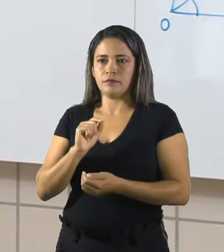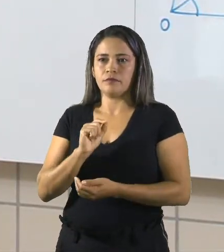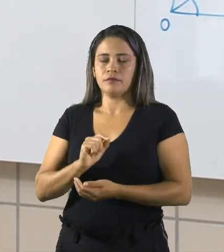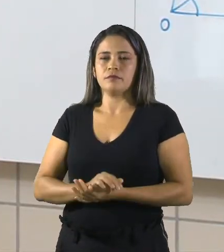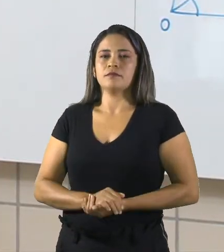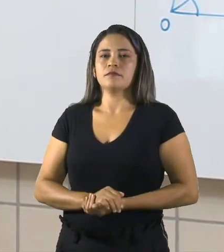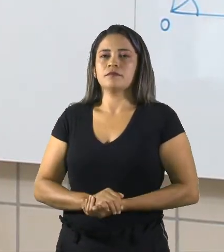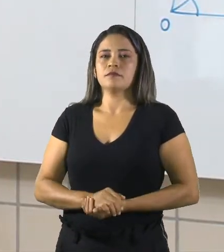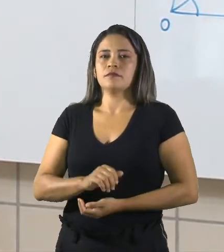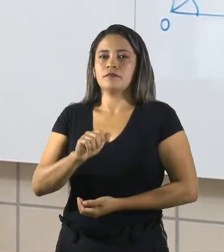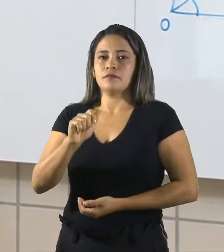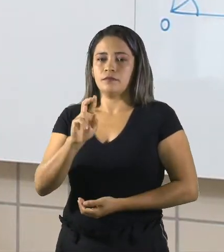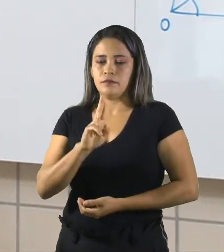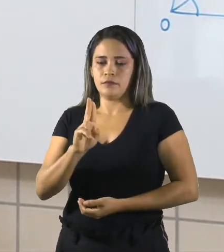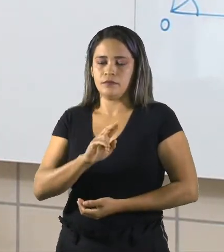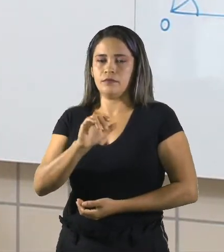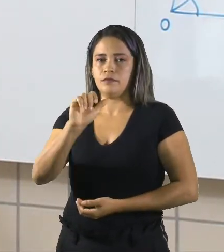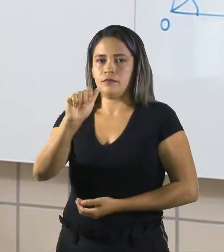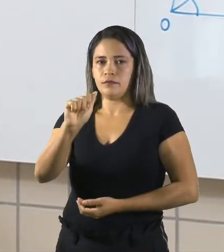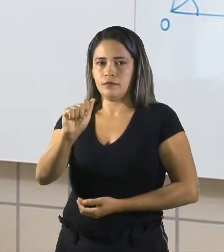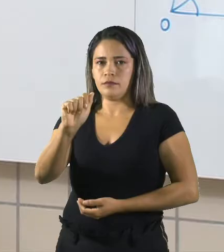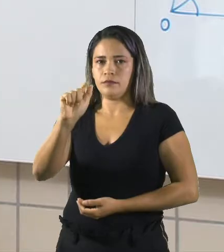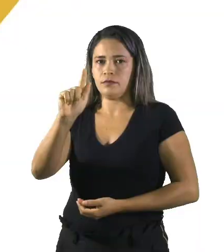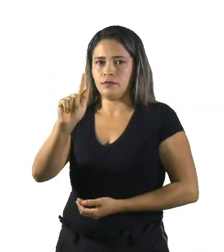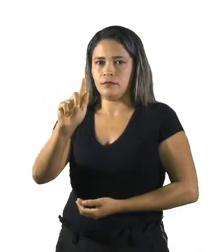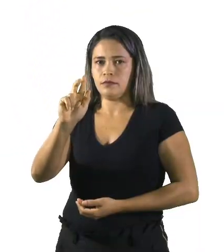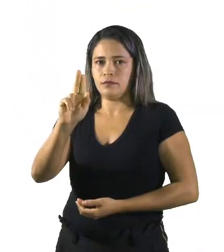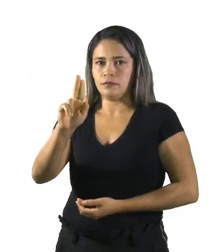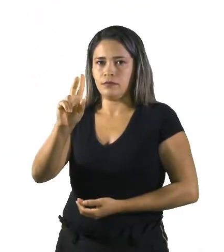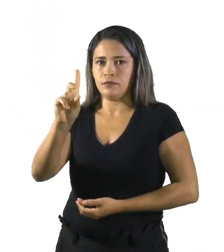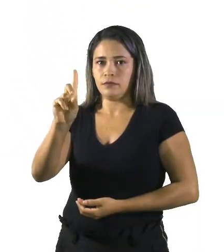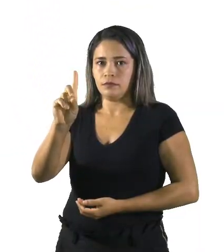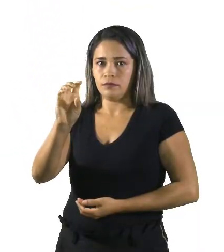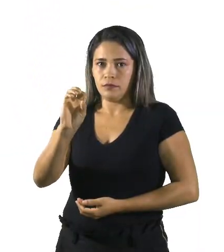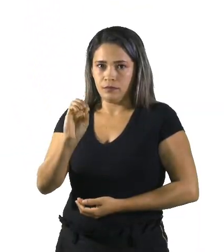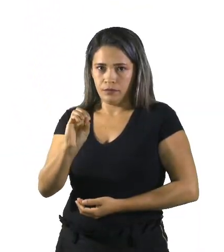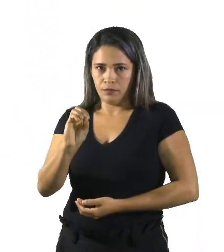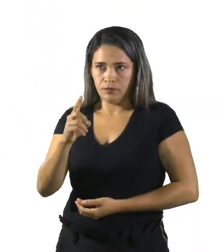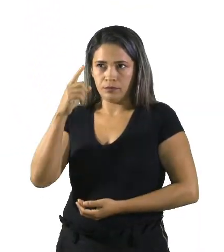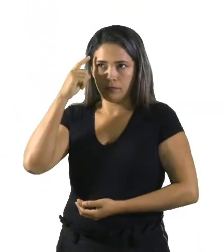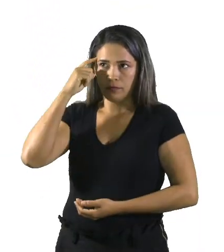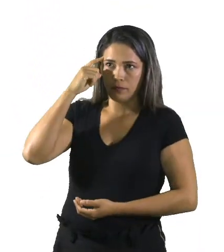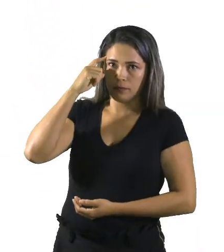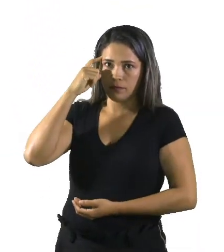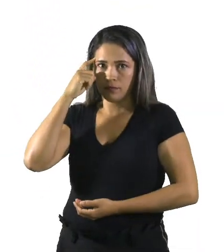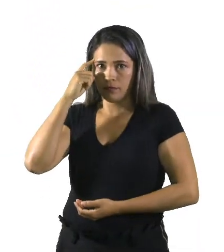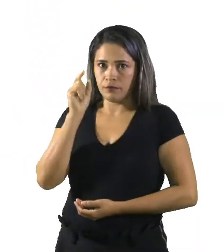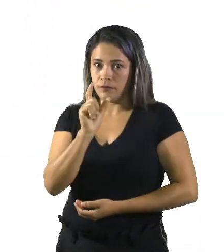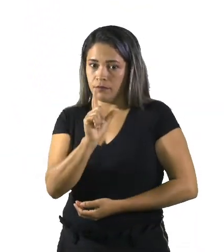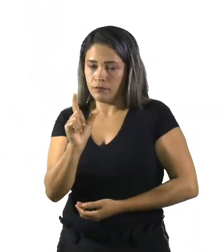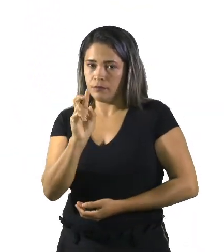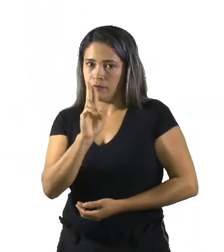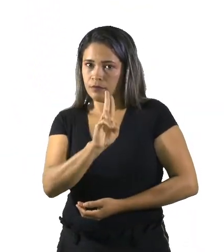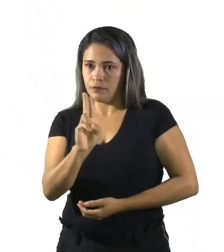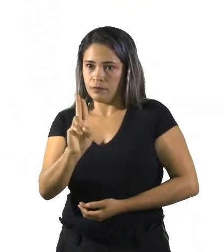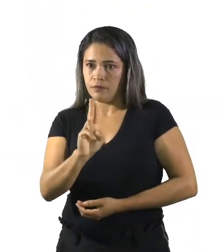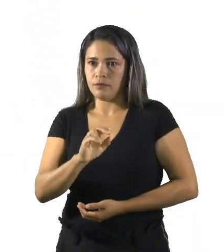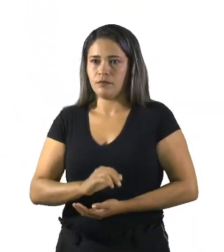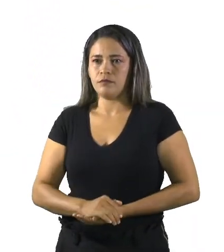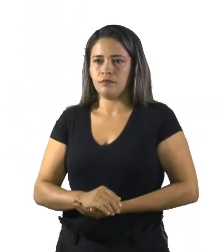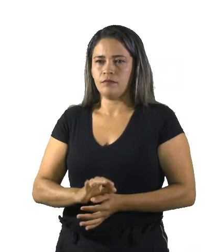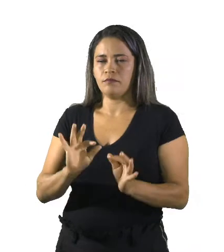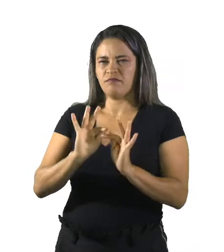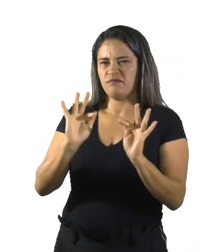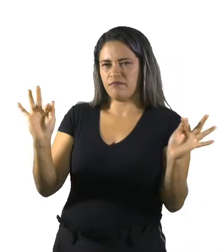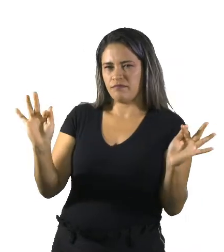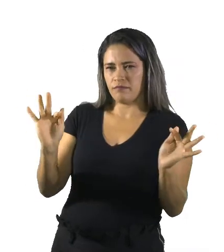ângulo agudo. Sempre que vocês pensarem em ângulo, já pensem logo nessas classificações. E a mais simples de todas, a